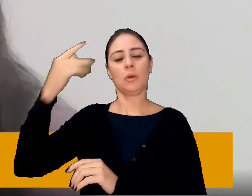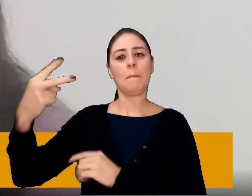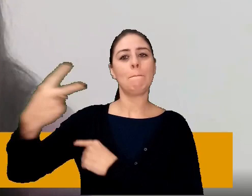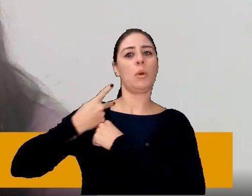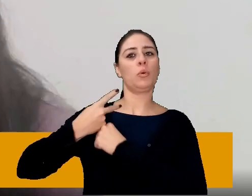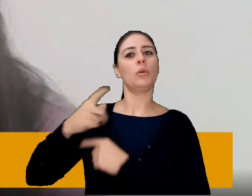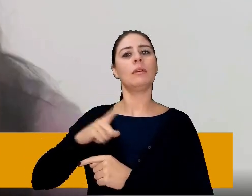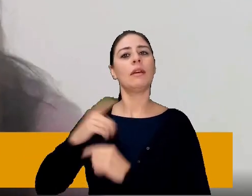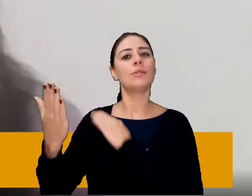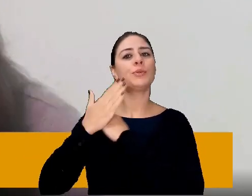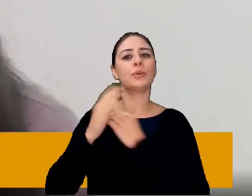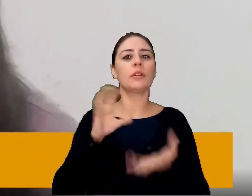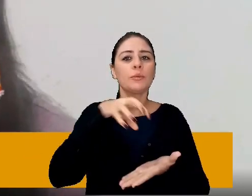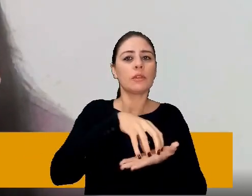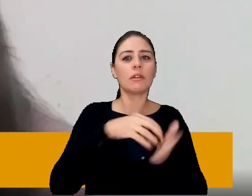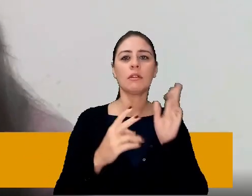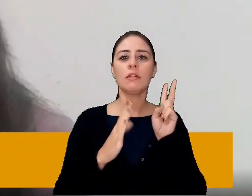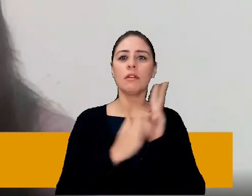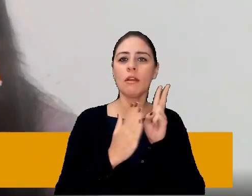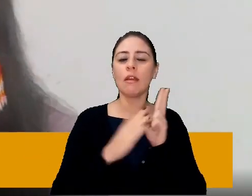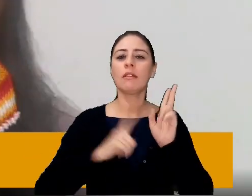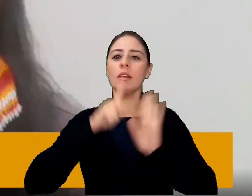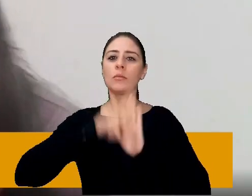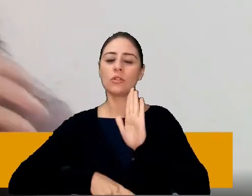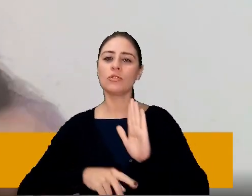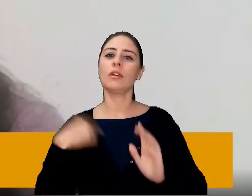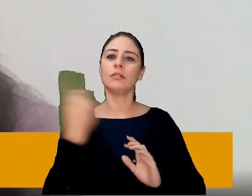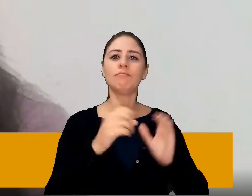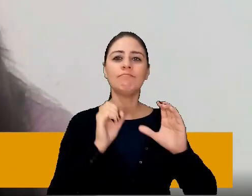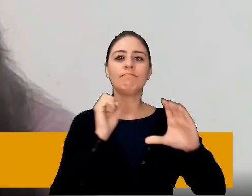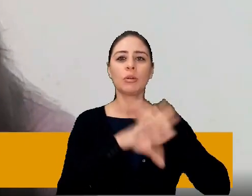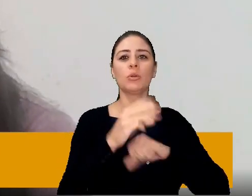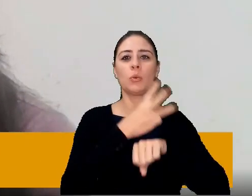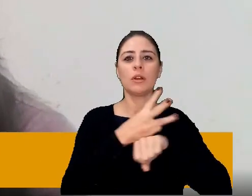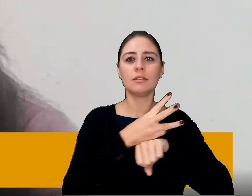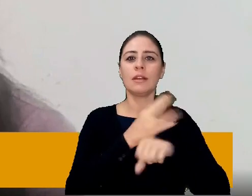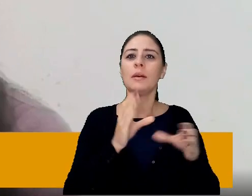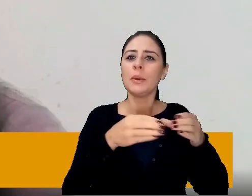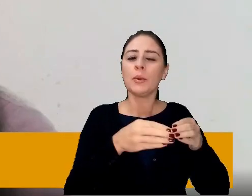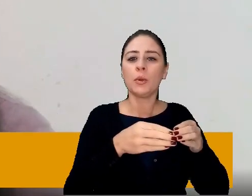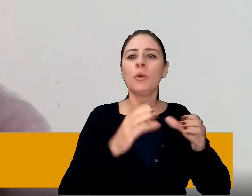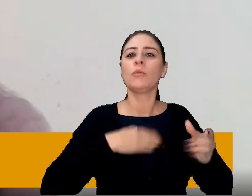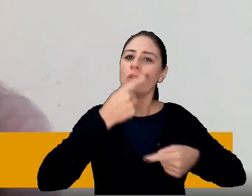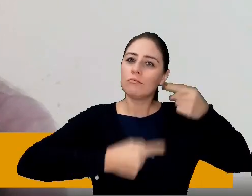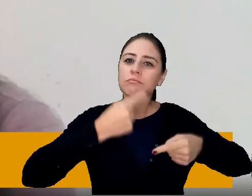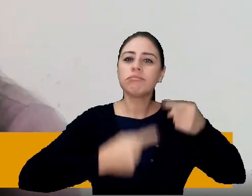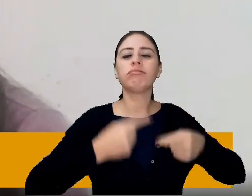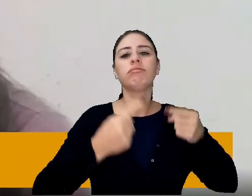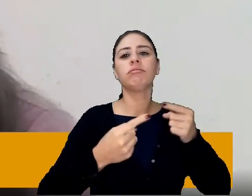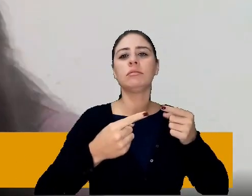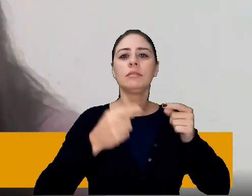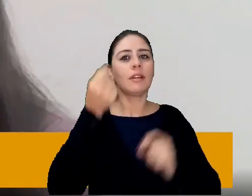quer ajudar a aldeia, quer fazer um projeto, que é assim, eu já jogo lá no grupo, a gente se reúne já lá naquele mesmo dia para a gente discutir aquela